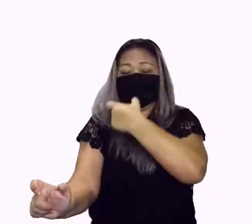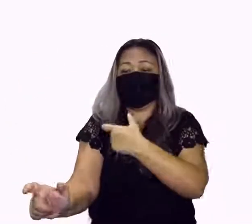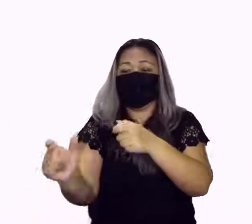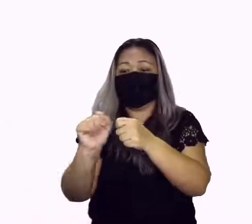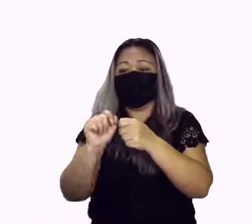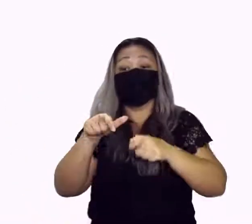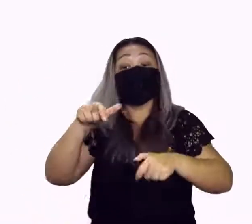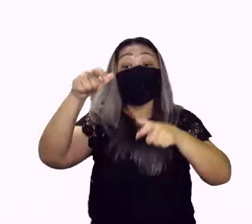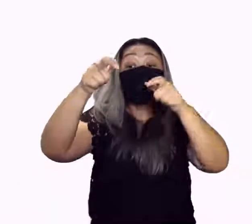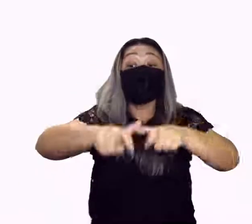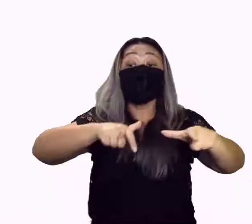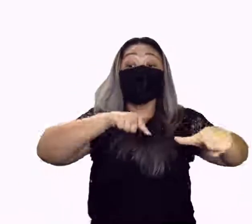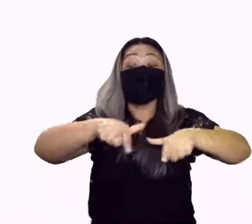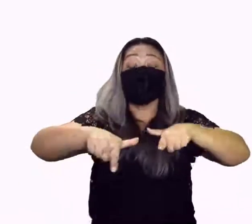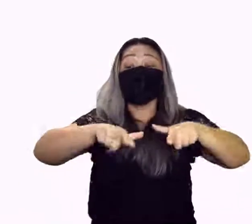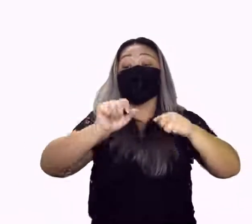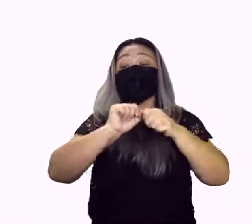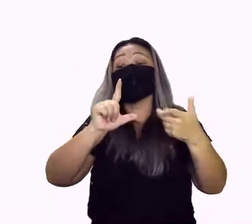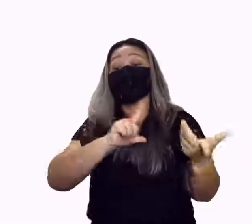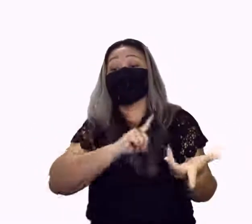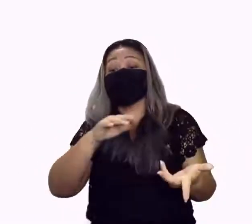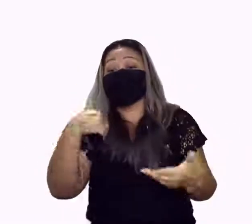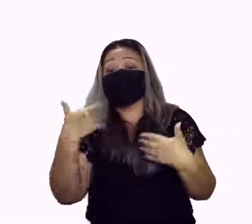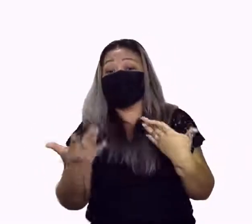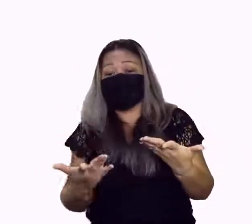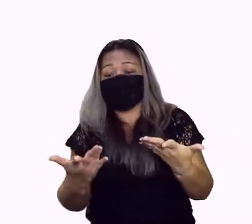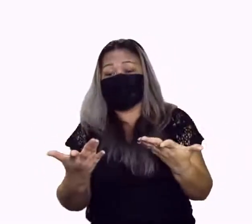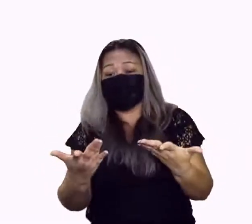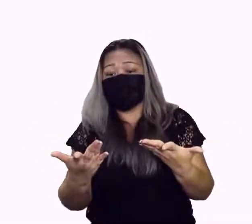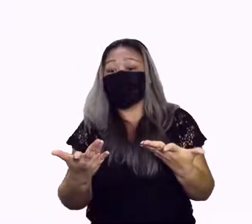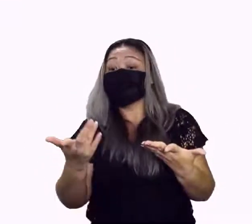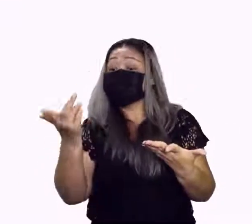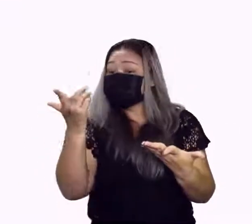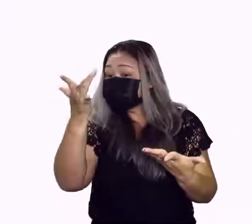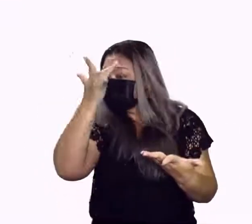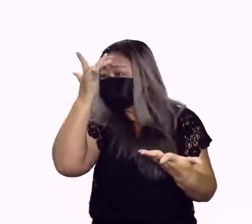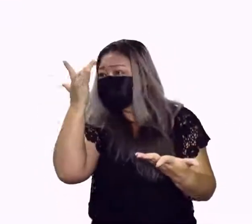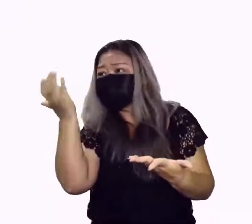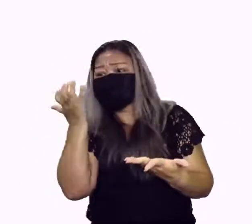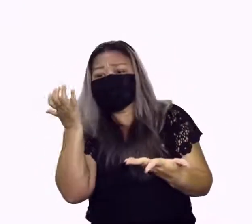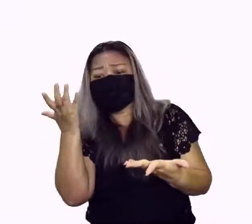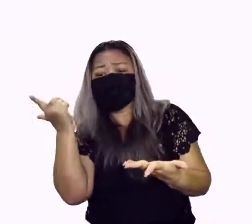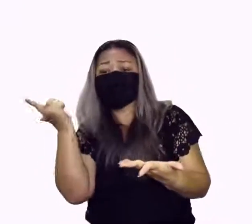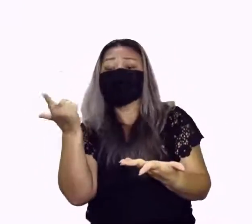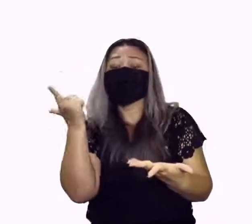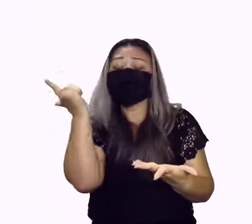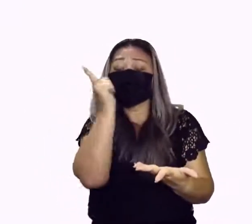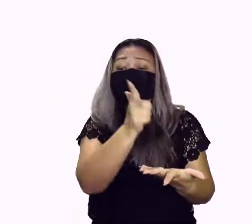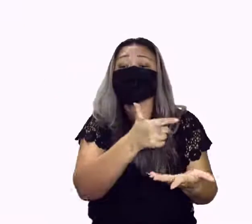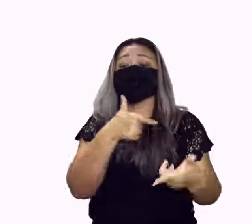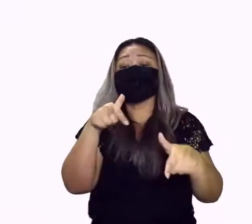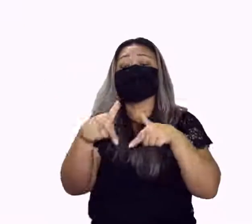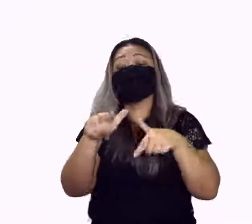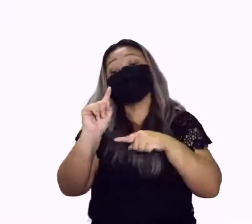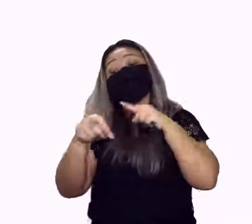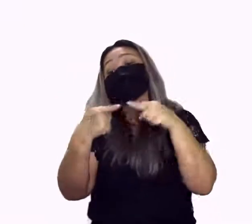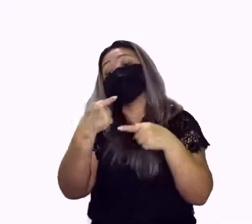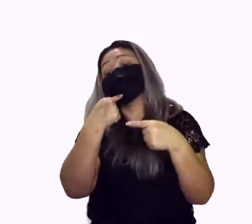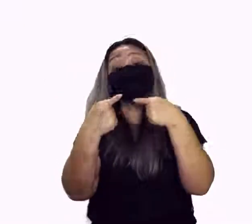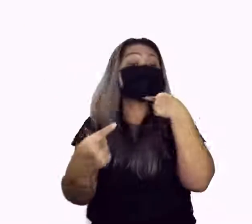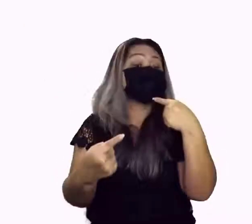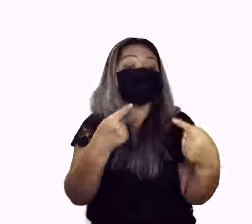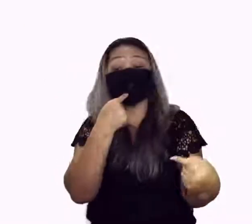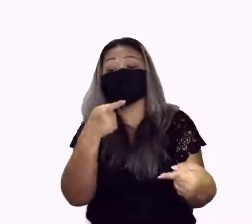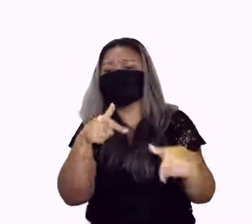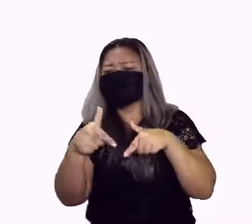ambiente de trabalho. Muitas pessoas buscam, lutam para conseguir um emprego. Aí começa a criticar o emprego.